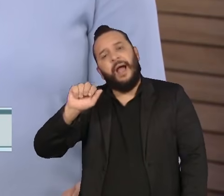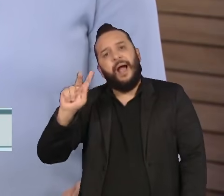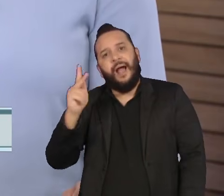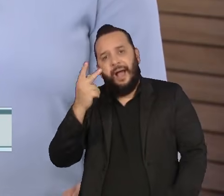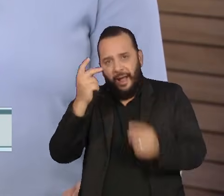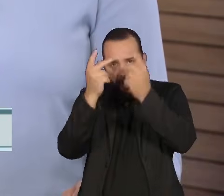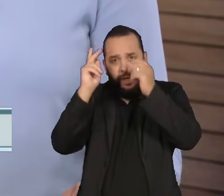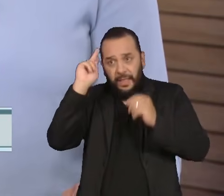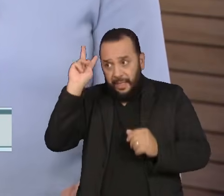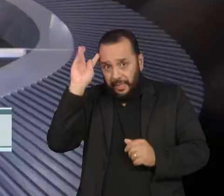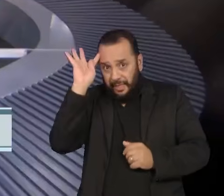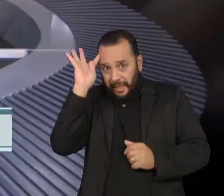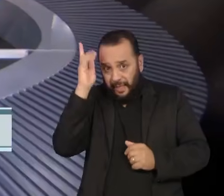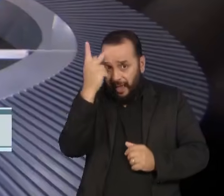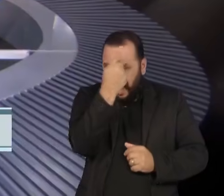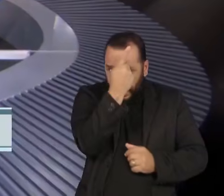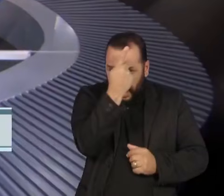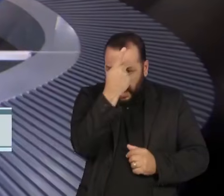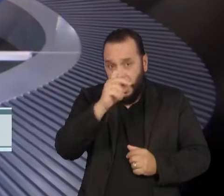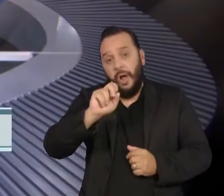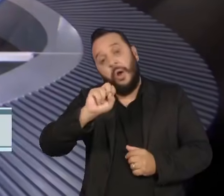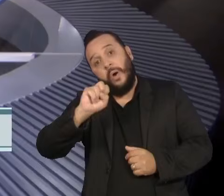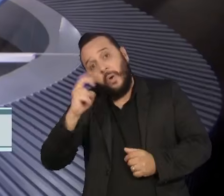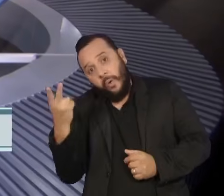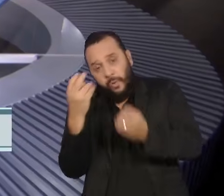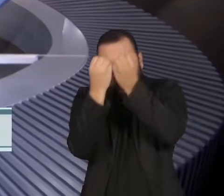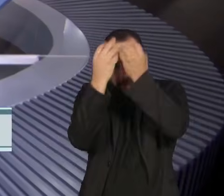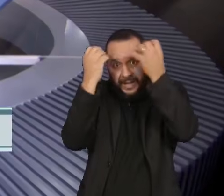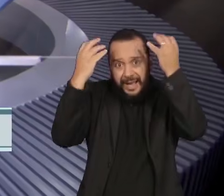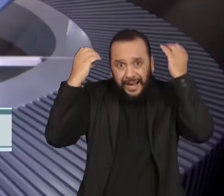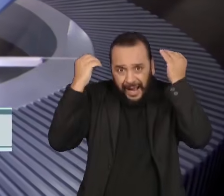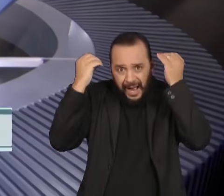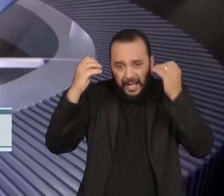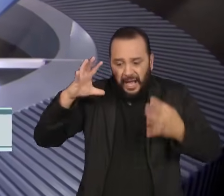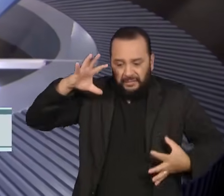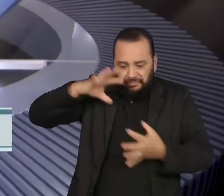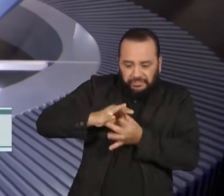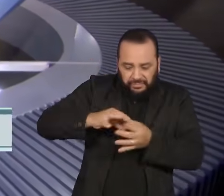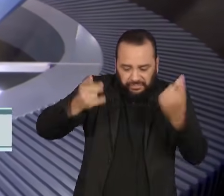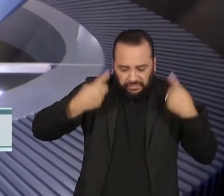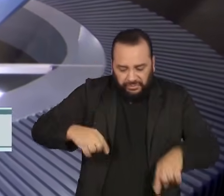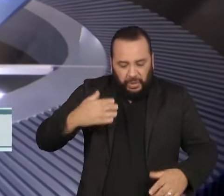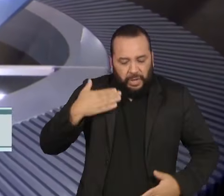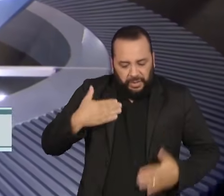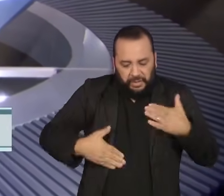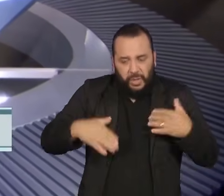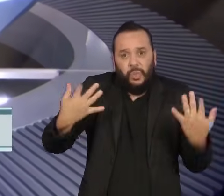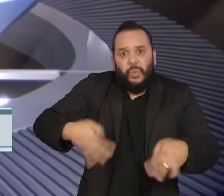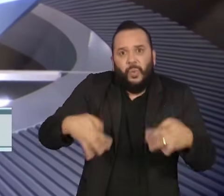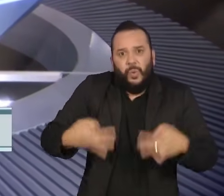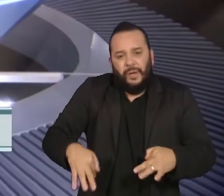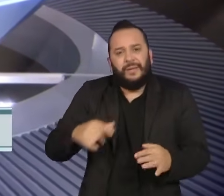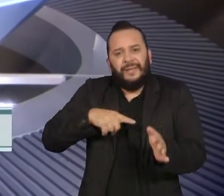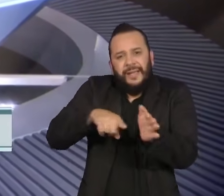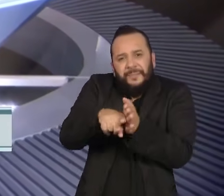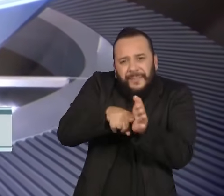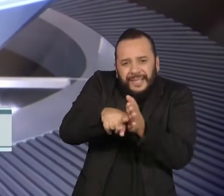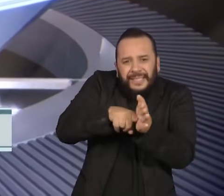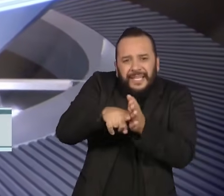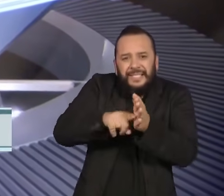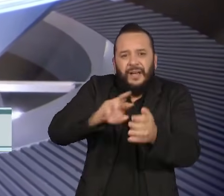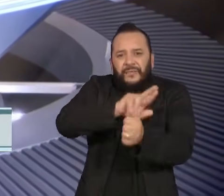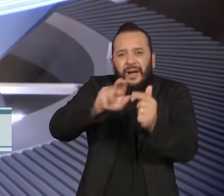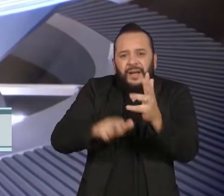a dor crônica. A partir de dados genéticos de 766 indivíduos, os pesquisadores identificaram